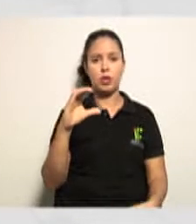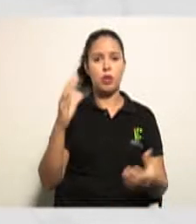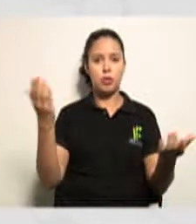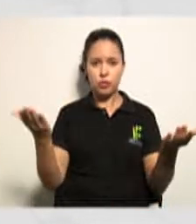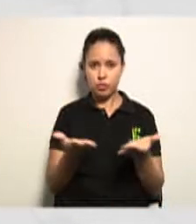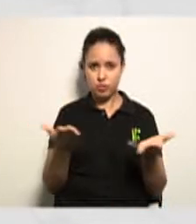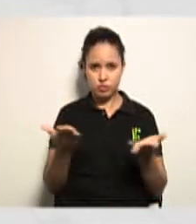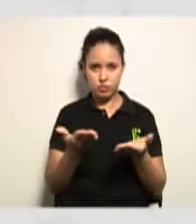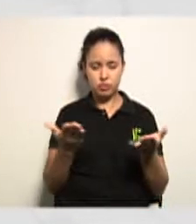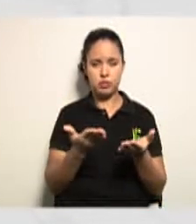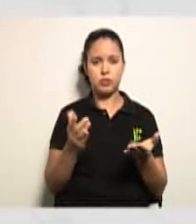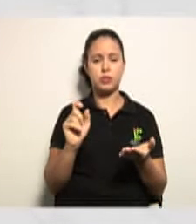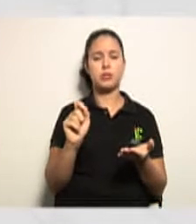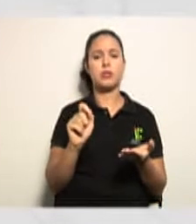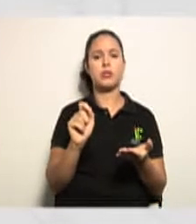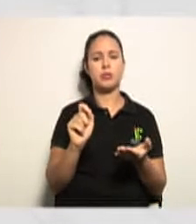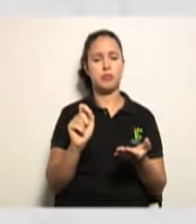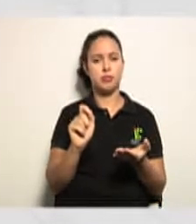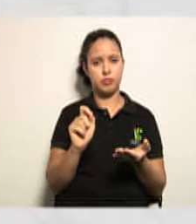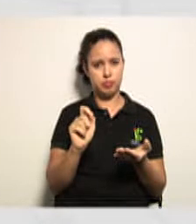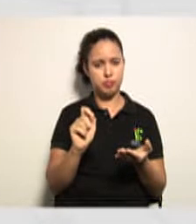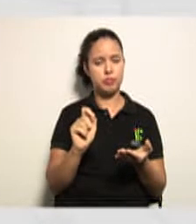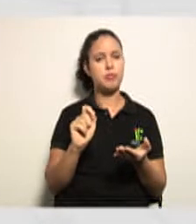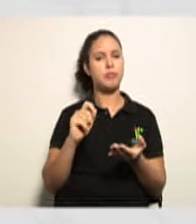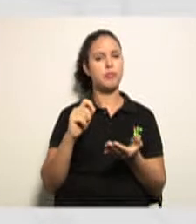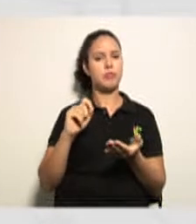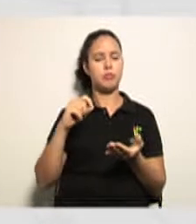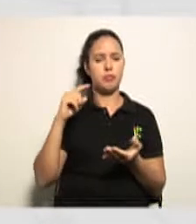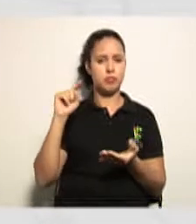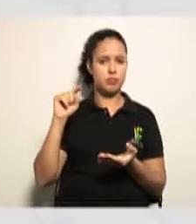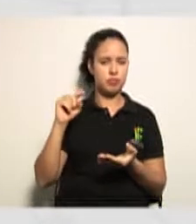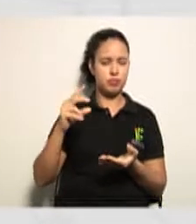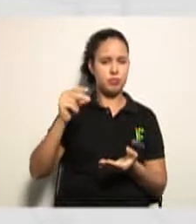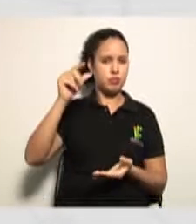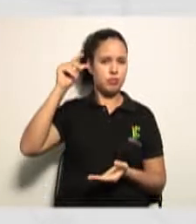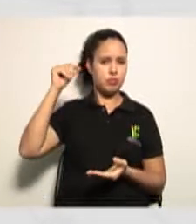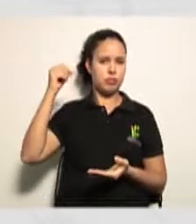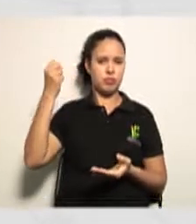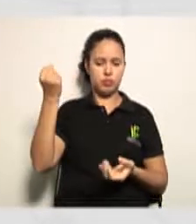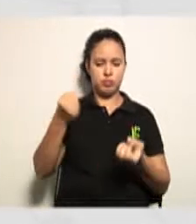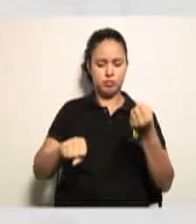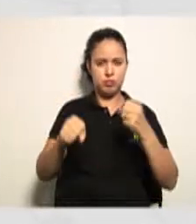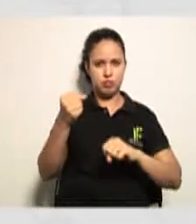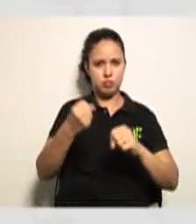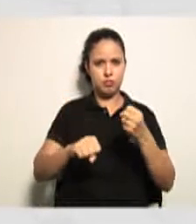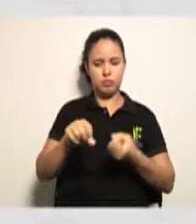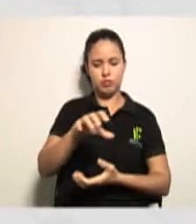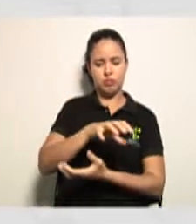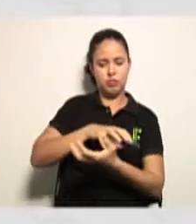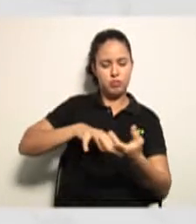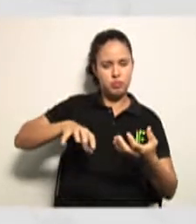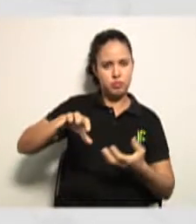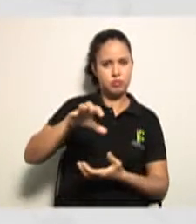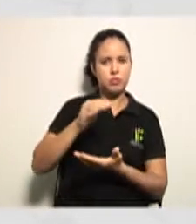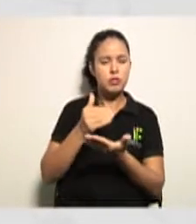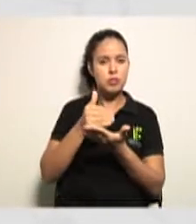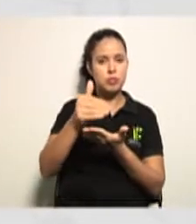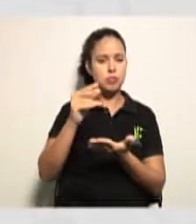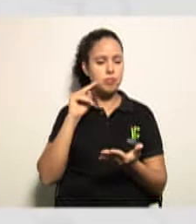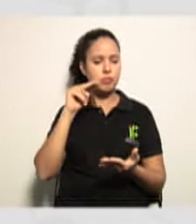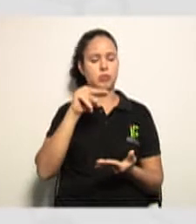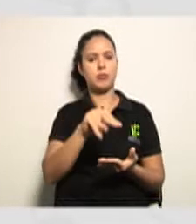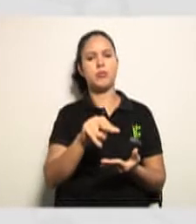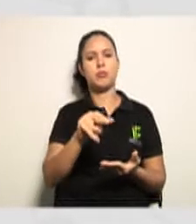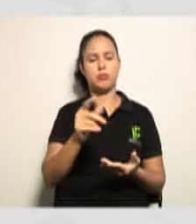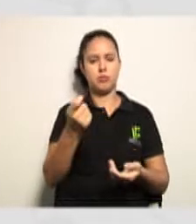hoje não, desde a Revolução Industrial já houve essa necessidade de olhar. E por que isso? Surgiram as